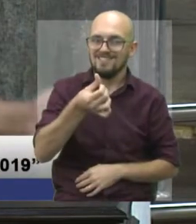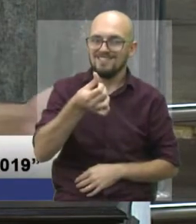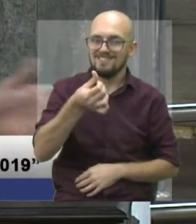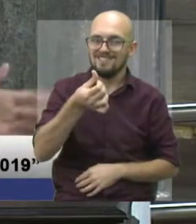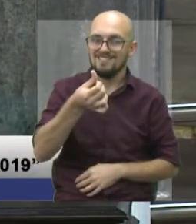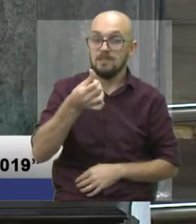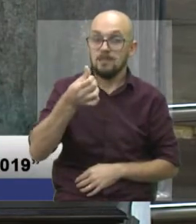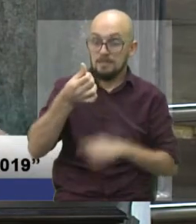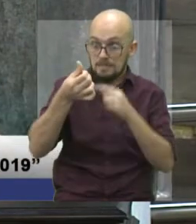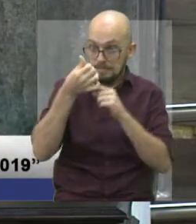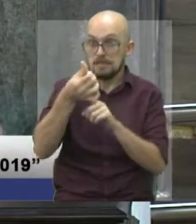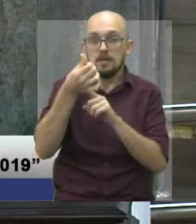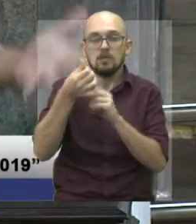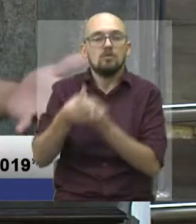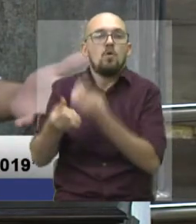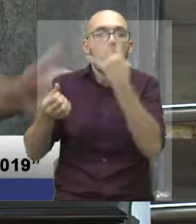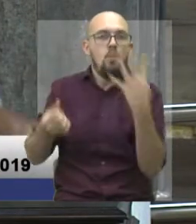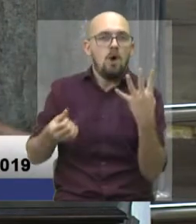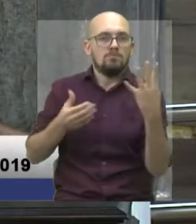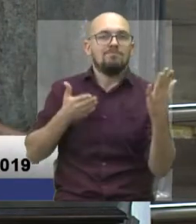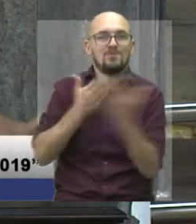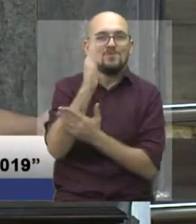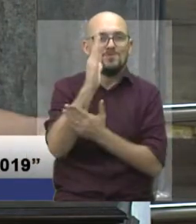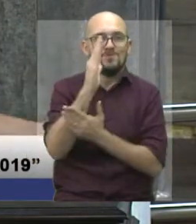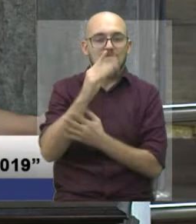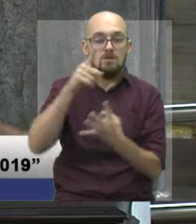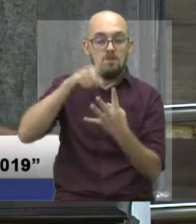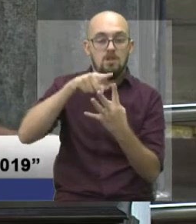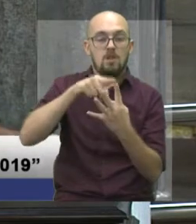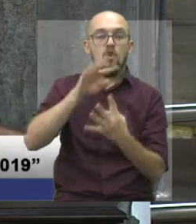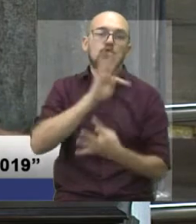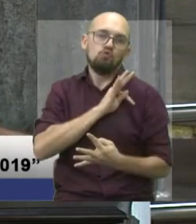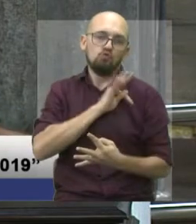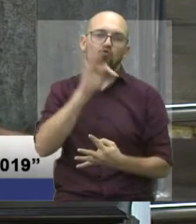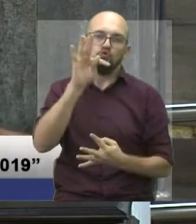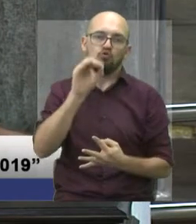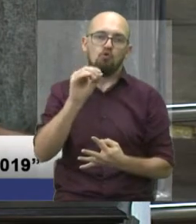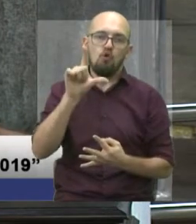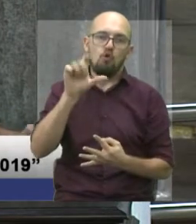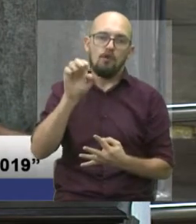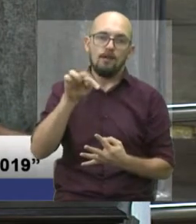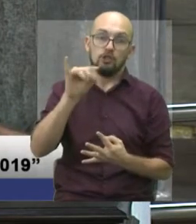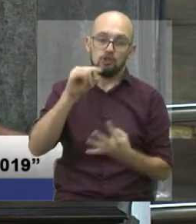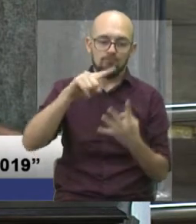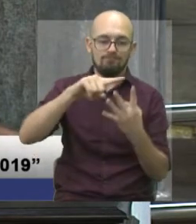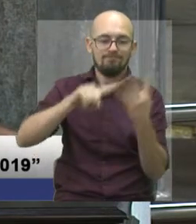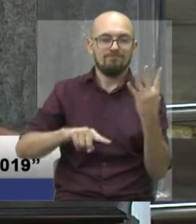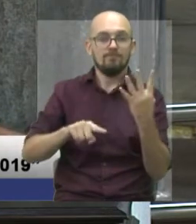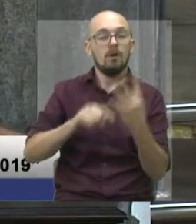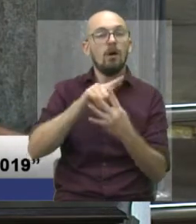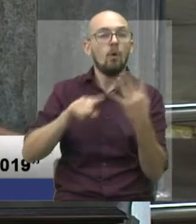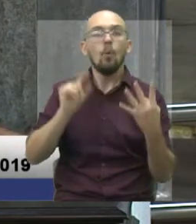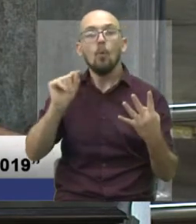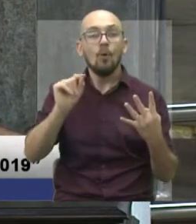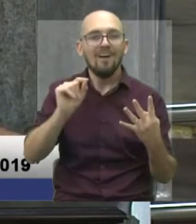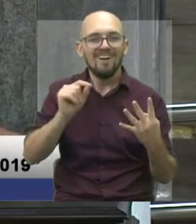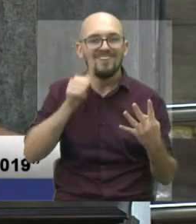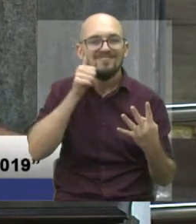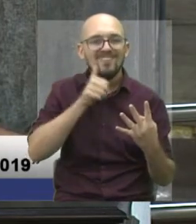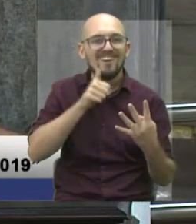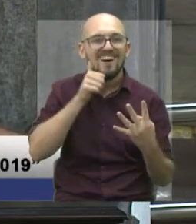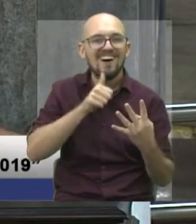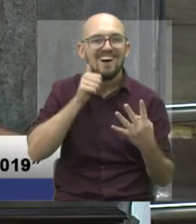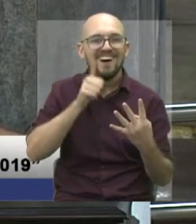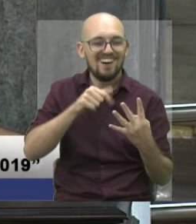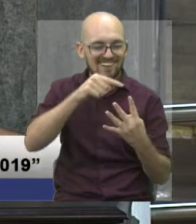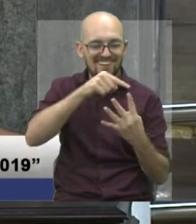4 passaram, 1 do Tolentino, 3 de lá, e aí olha só, Cléo e Vivian, as 4 mulheres. Então